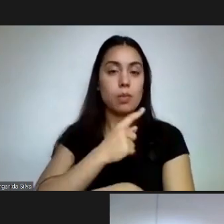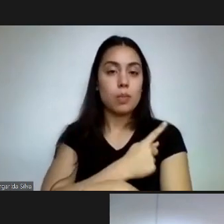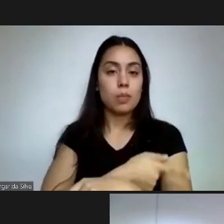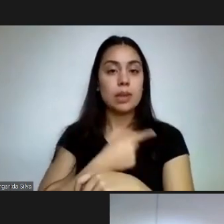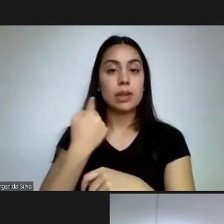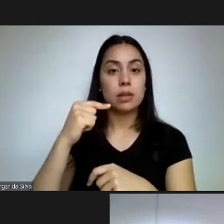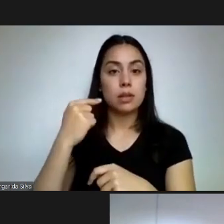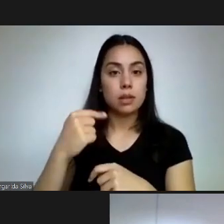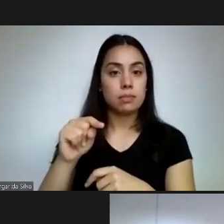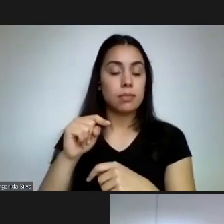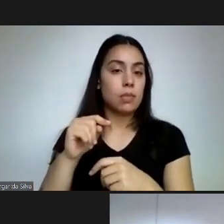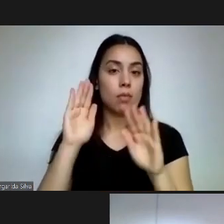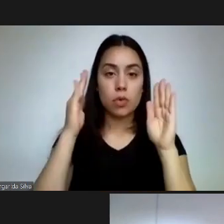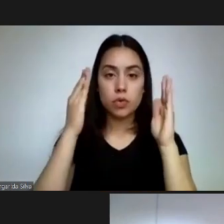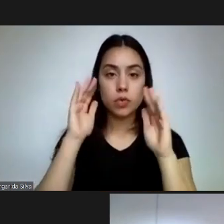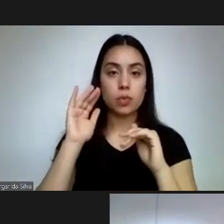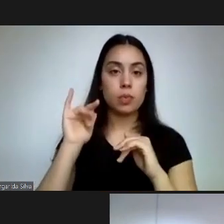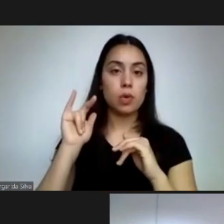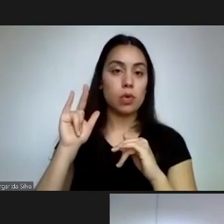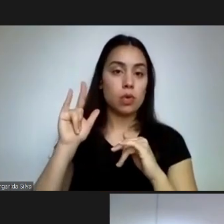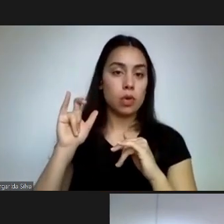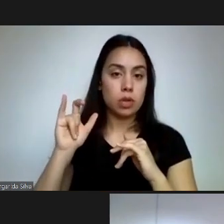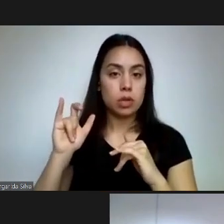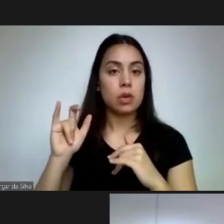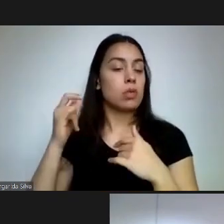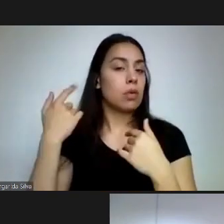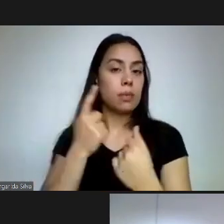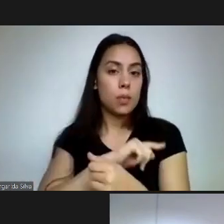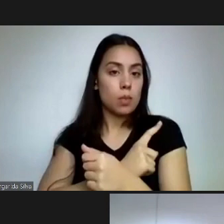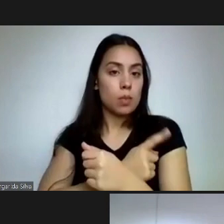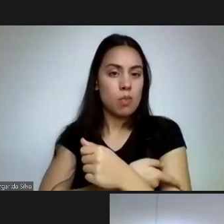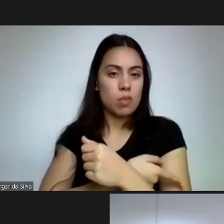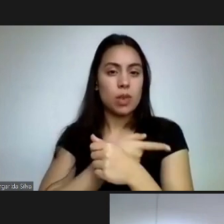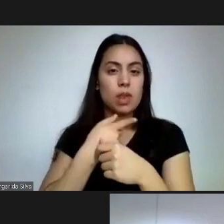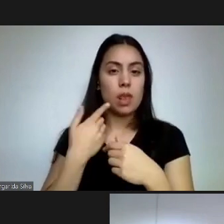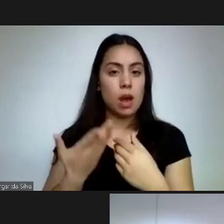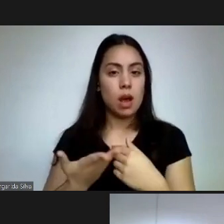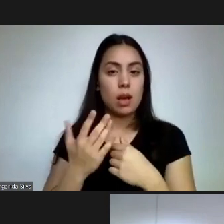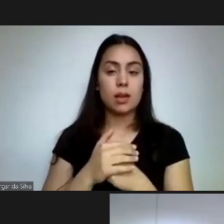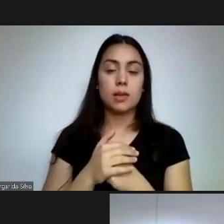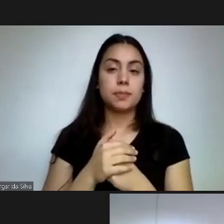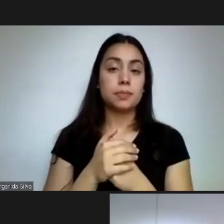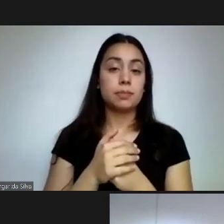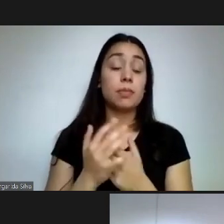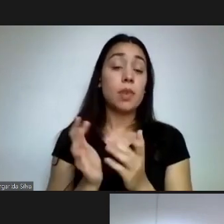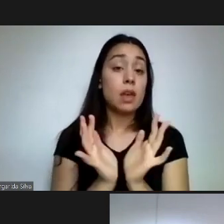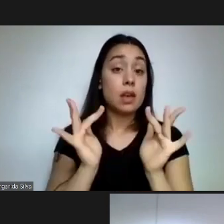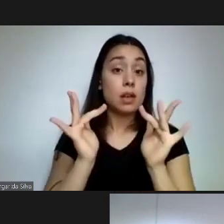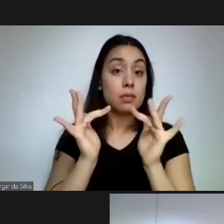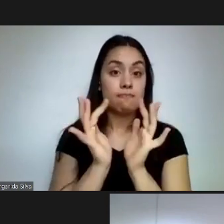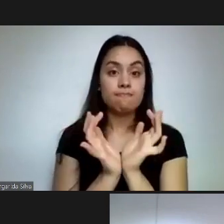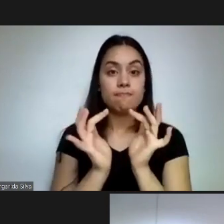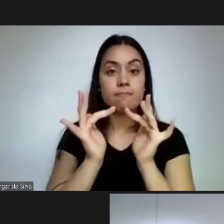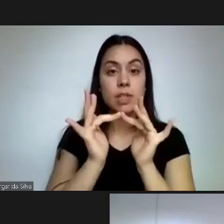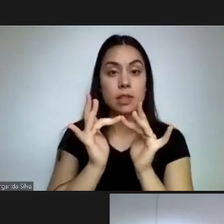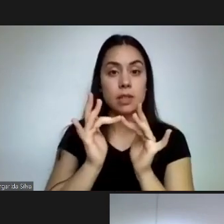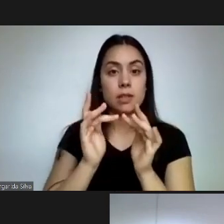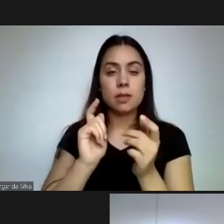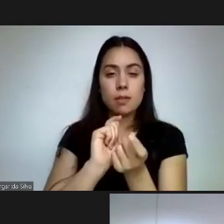redes sociais, porque é absolutamente, está de facto a moldar as nossas consciências